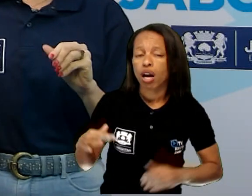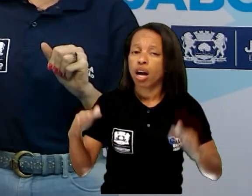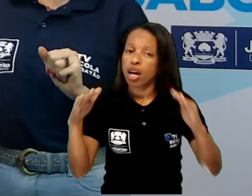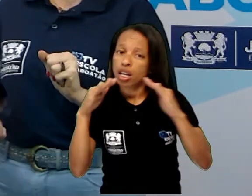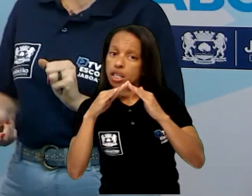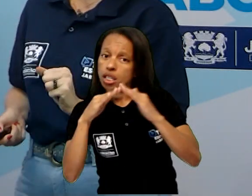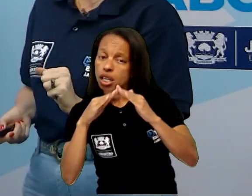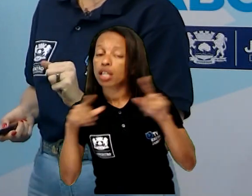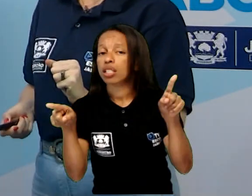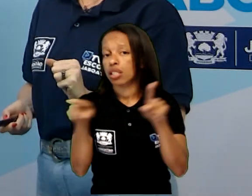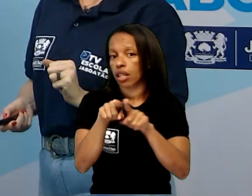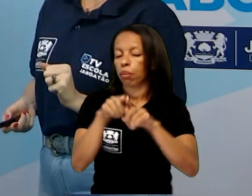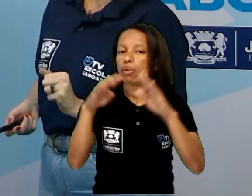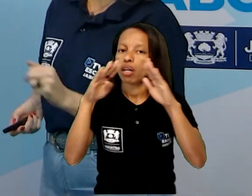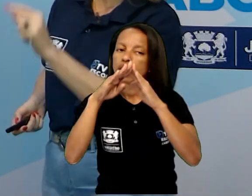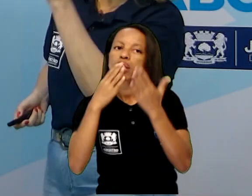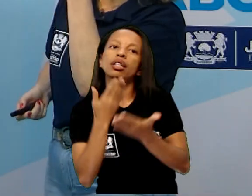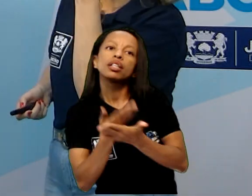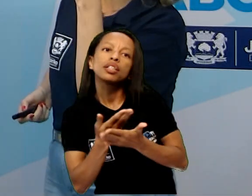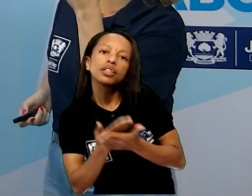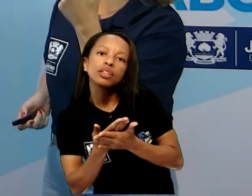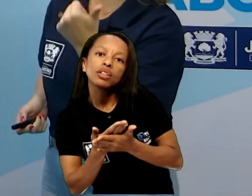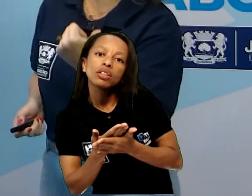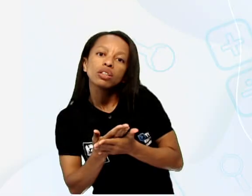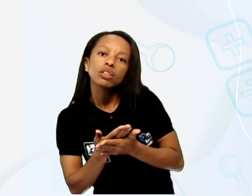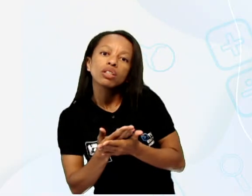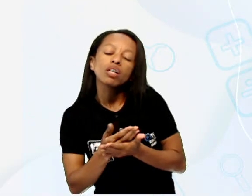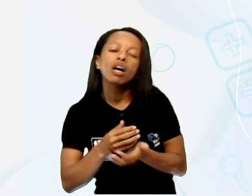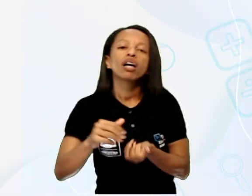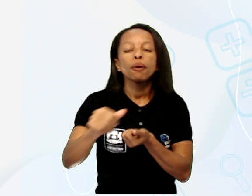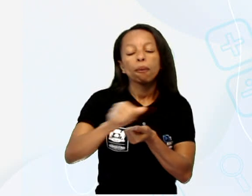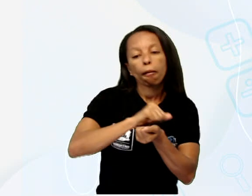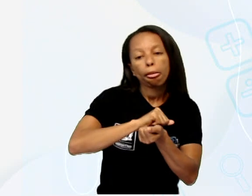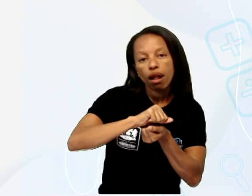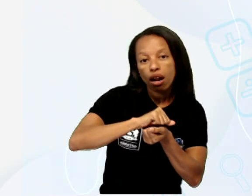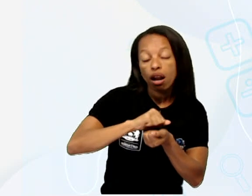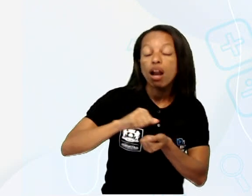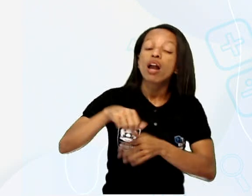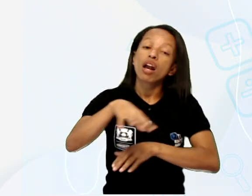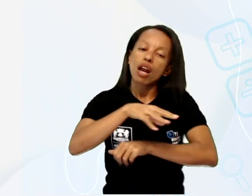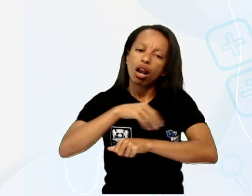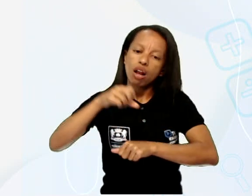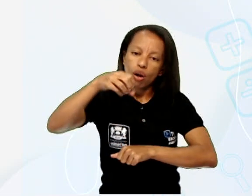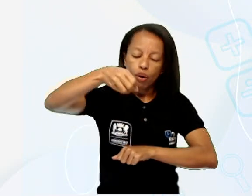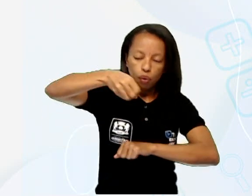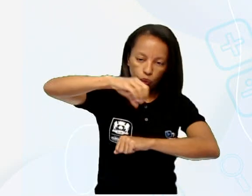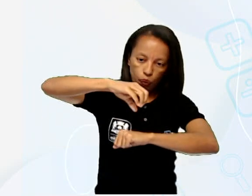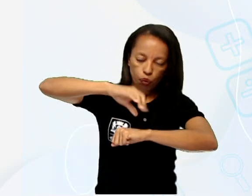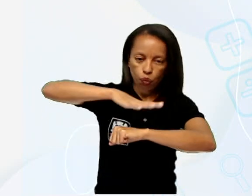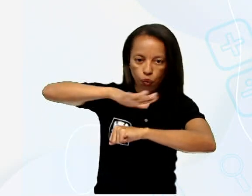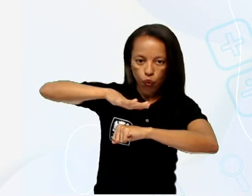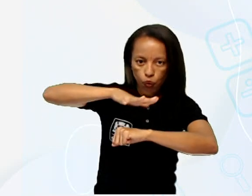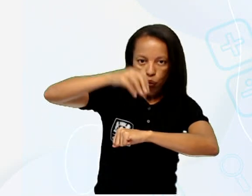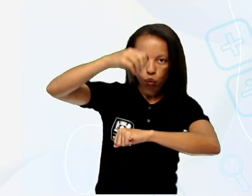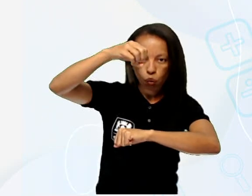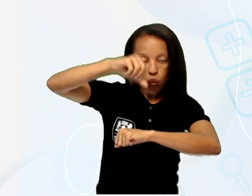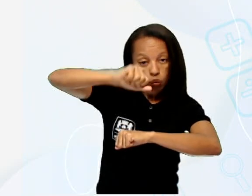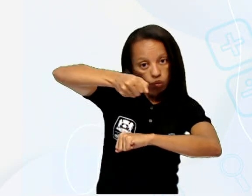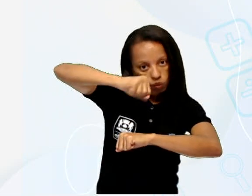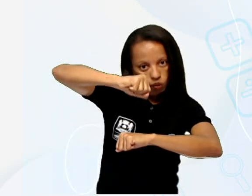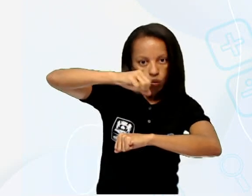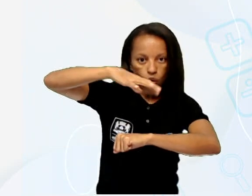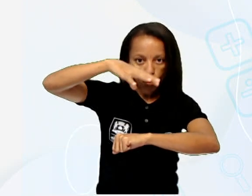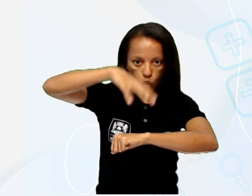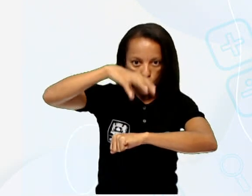também nas escolas? Lavar bem a área, a ferida cortada com água e